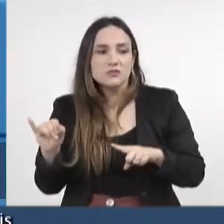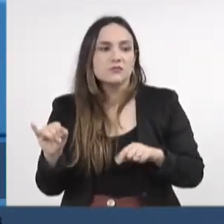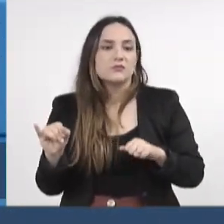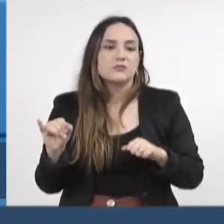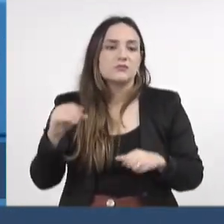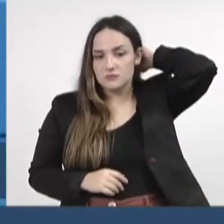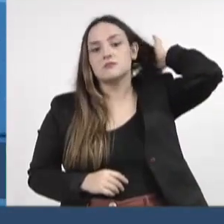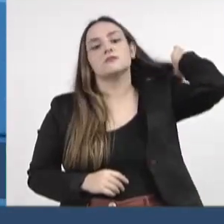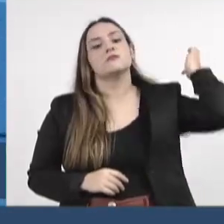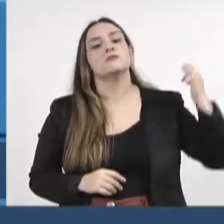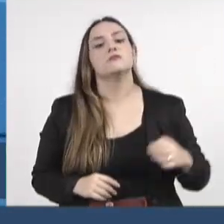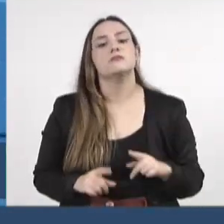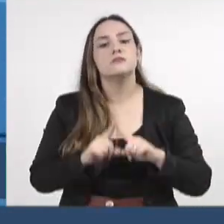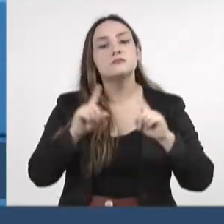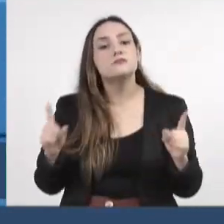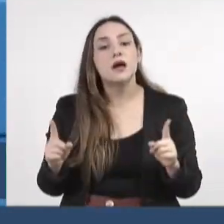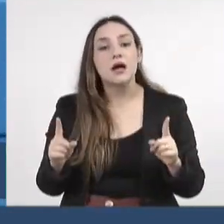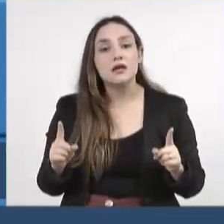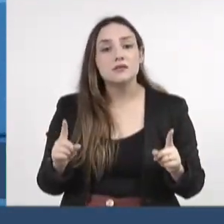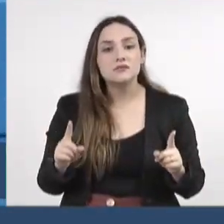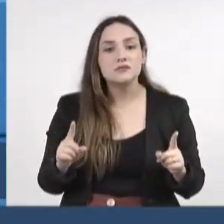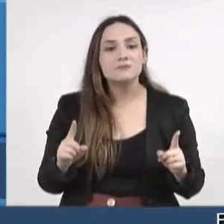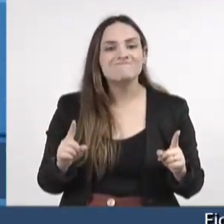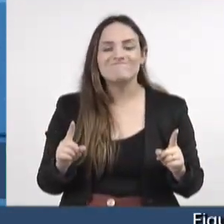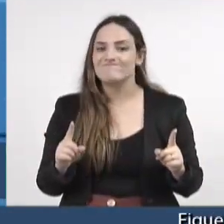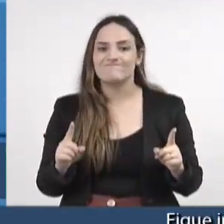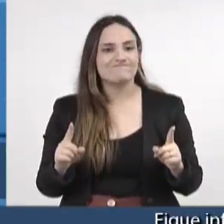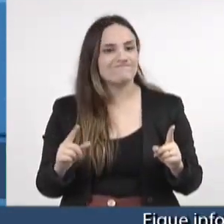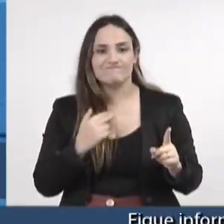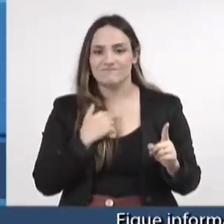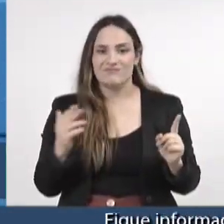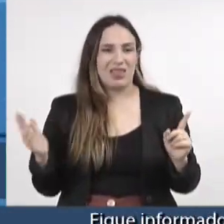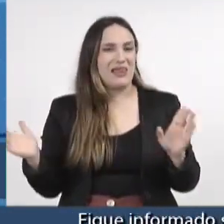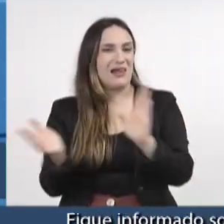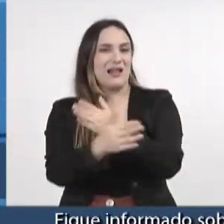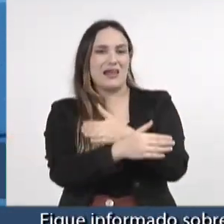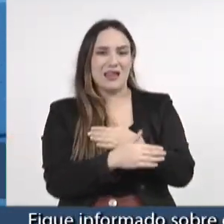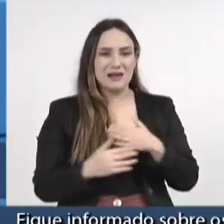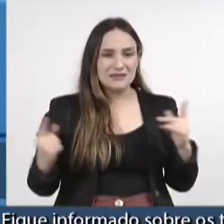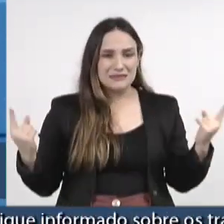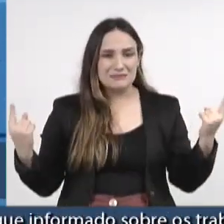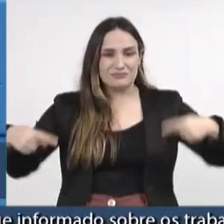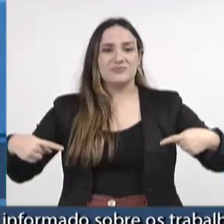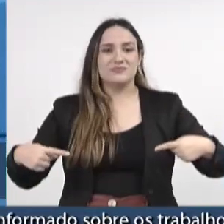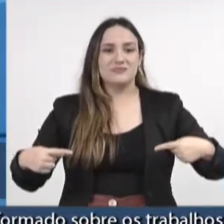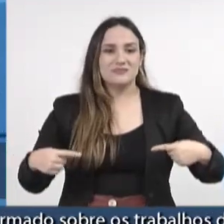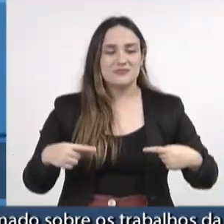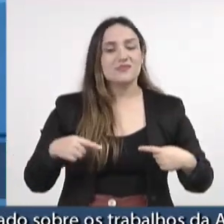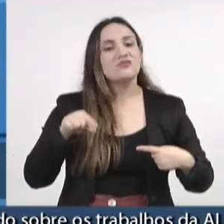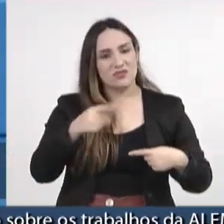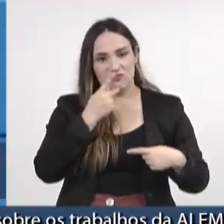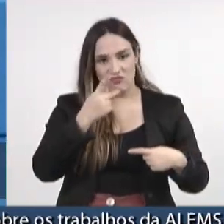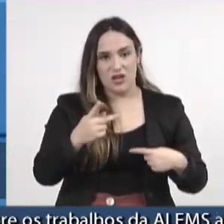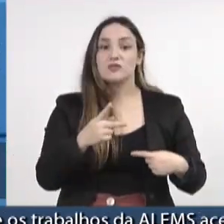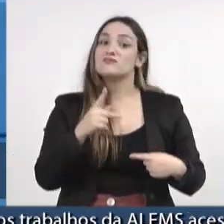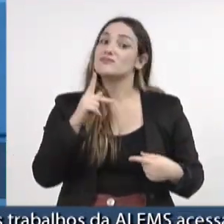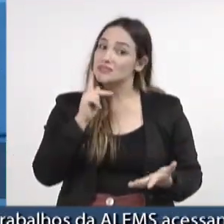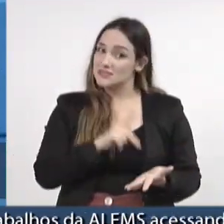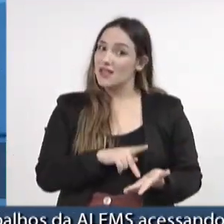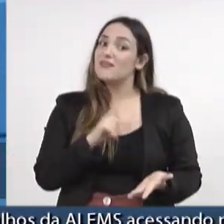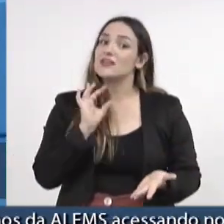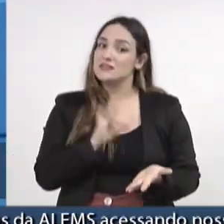PEC 132 faz? Ela diz o seguinte, que a União irá responder, nos